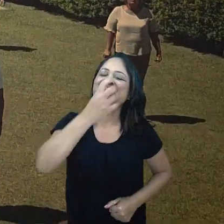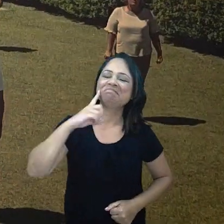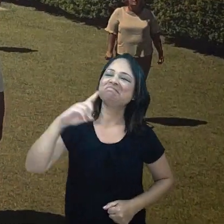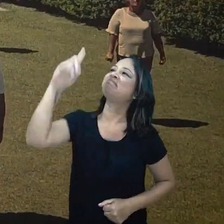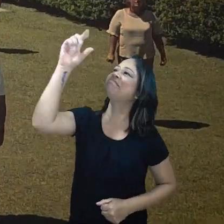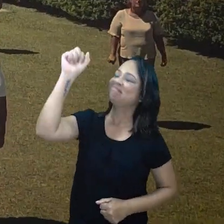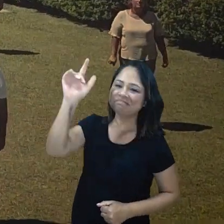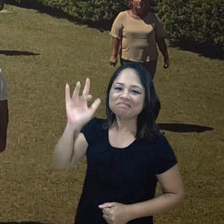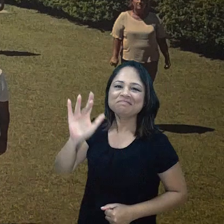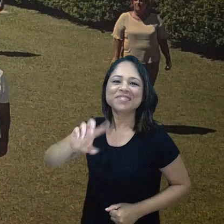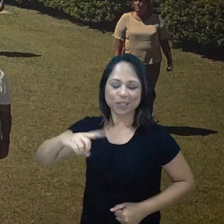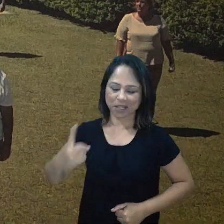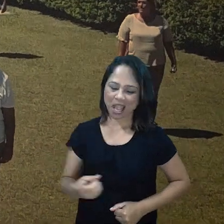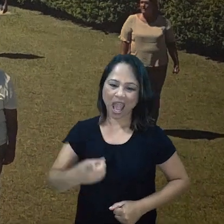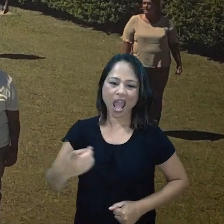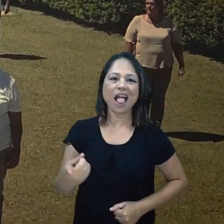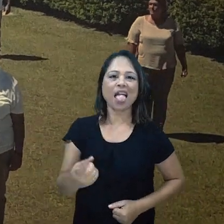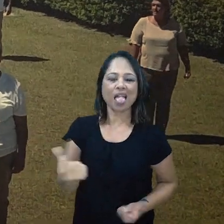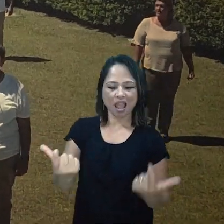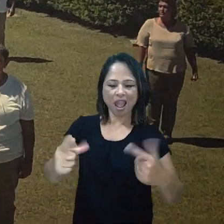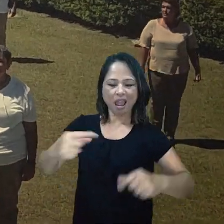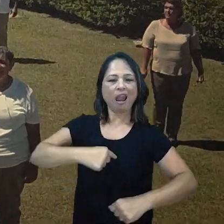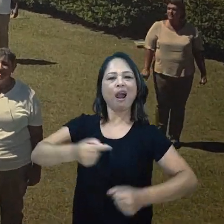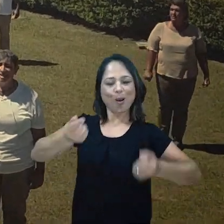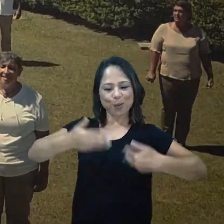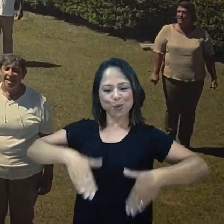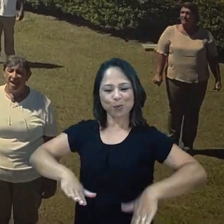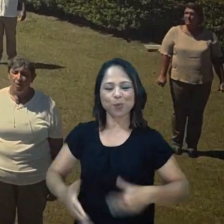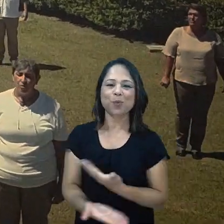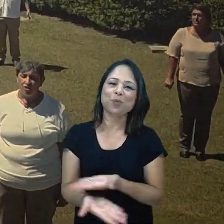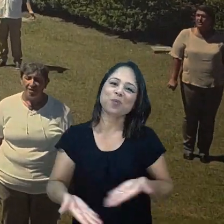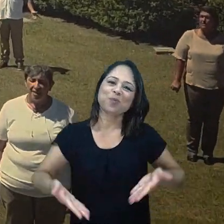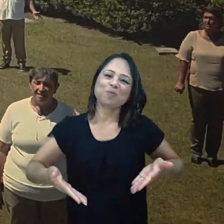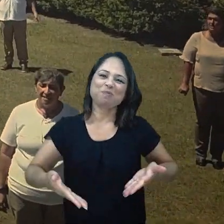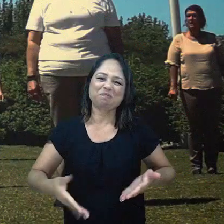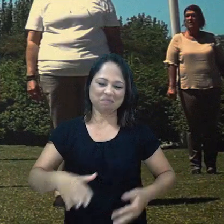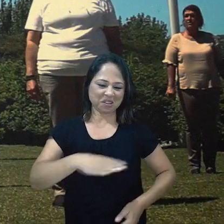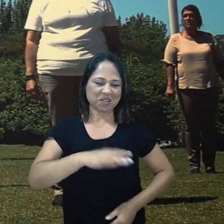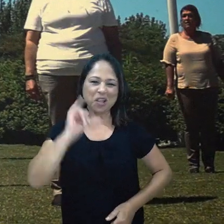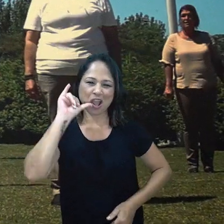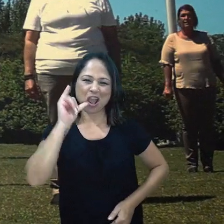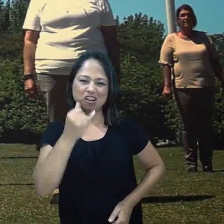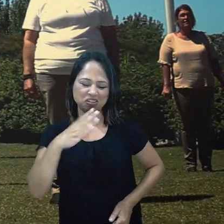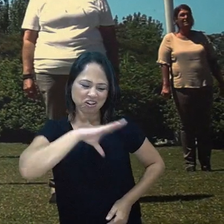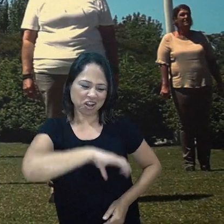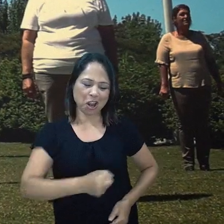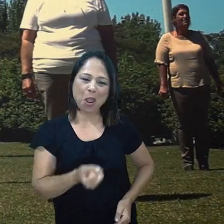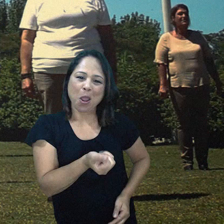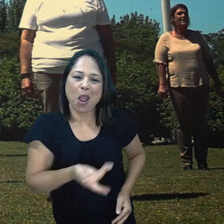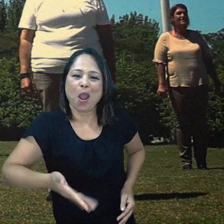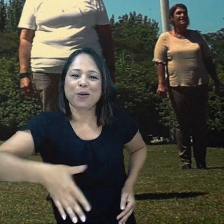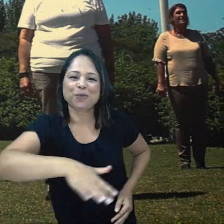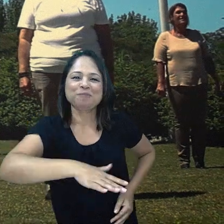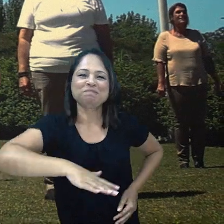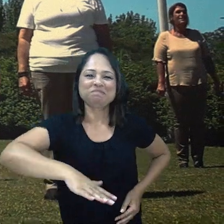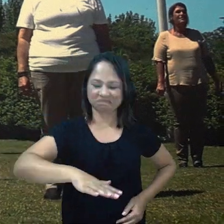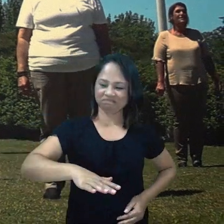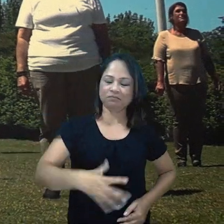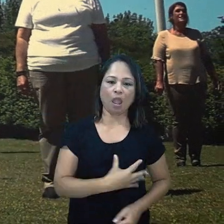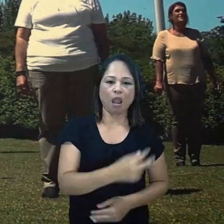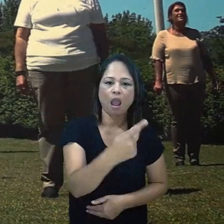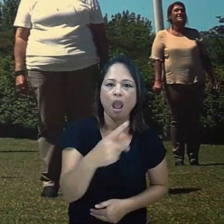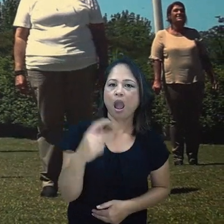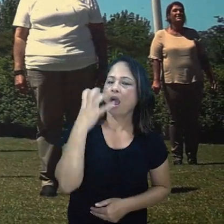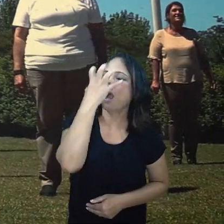são de ti. Que Deus abençoe eternamente esta terra onde nasci. Ó terra querida, Jundiaí, teus